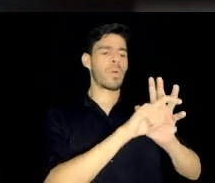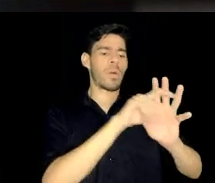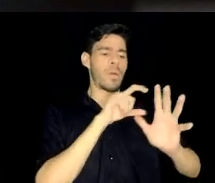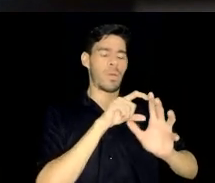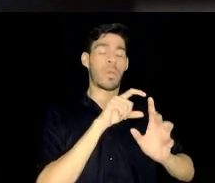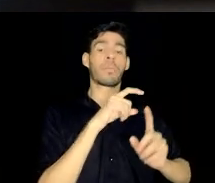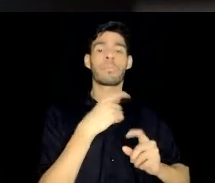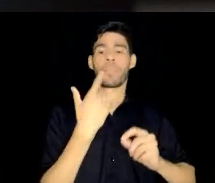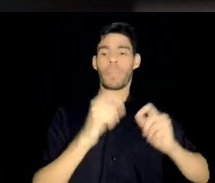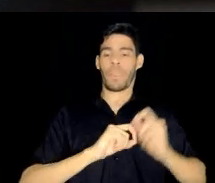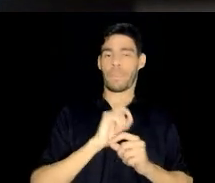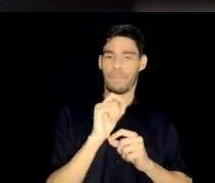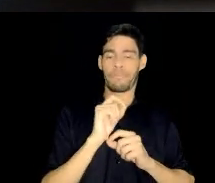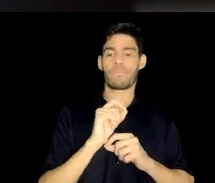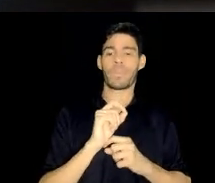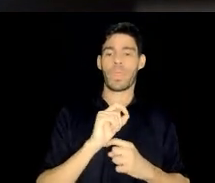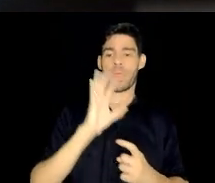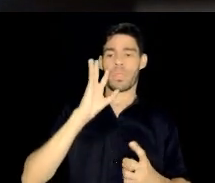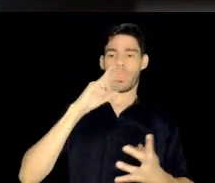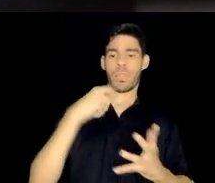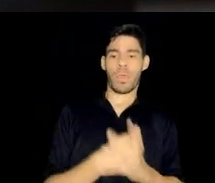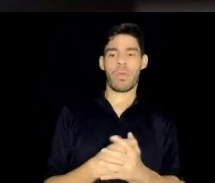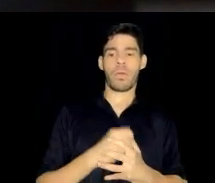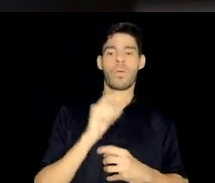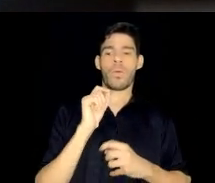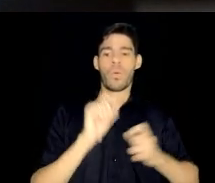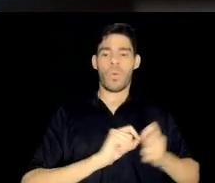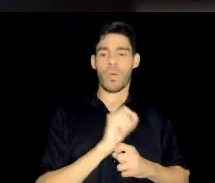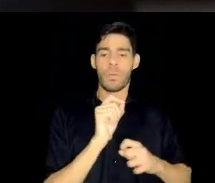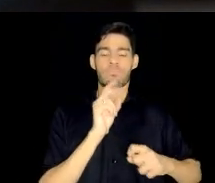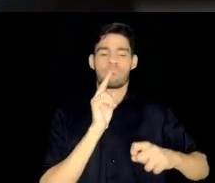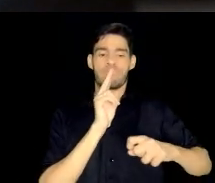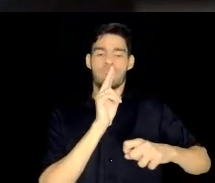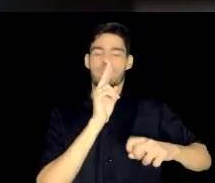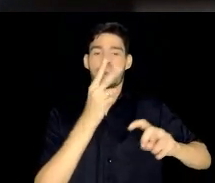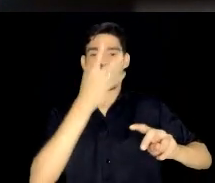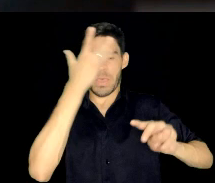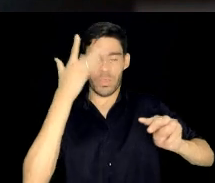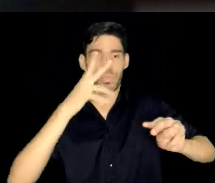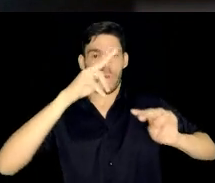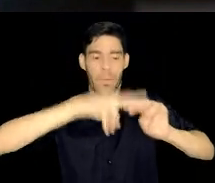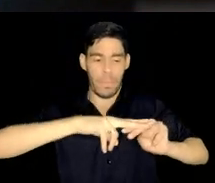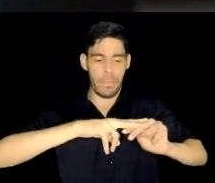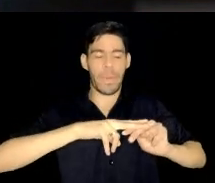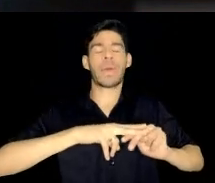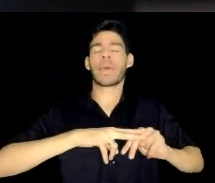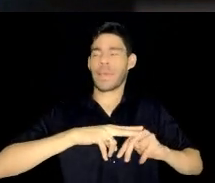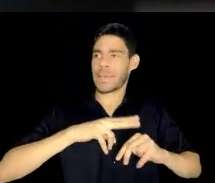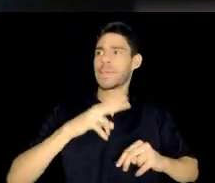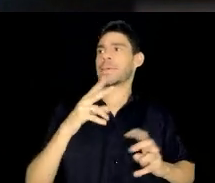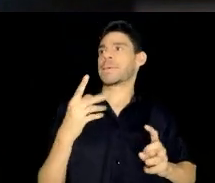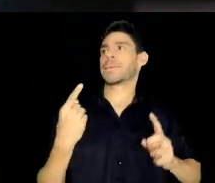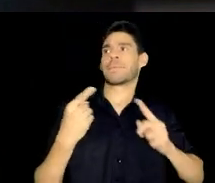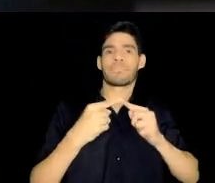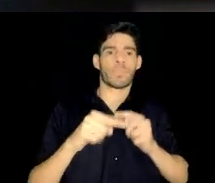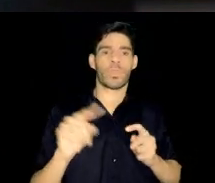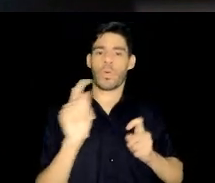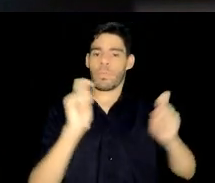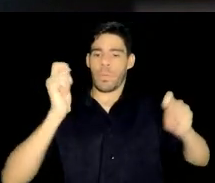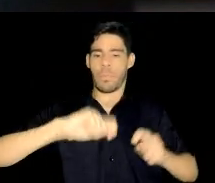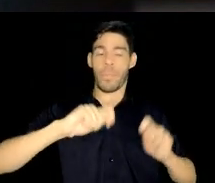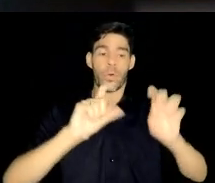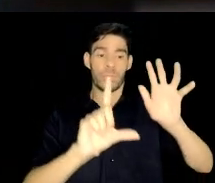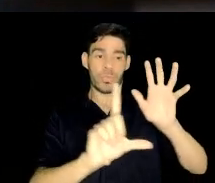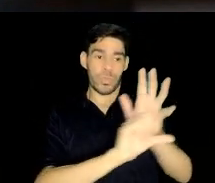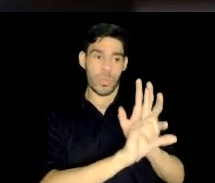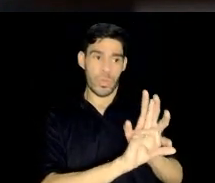9º estabelece que decretar de medida de privação de liberdade em manifesta desconformidade